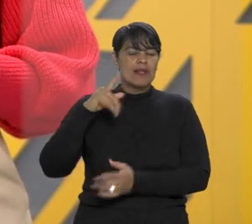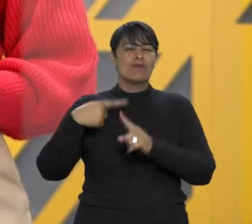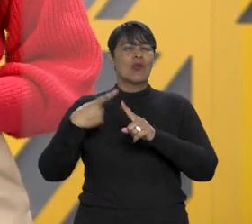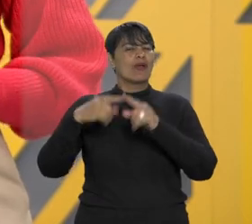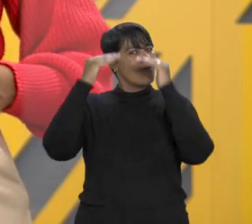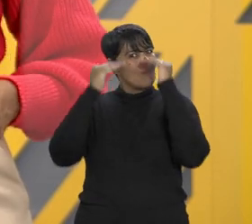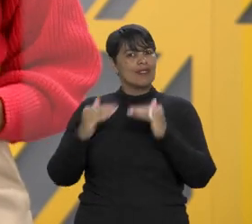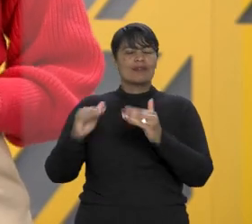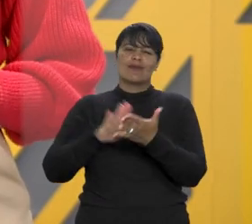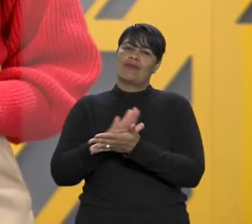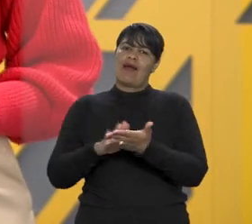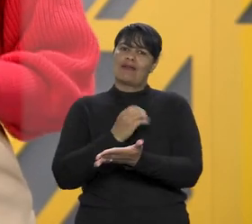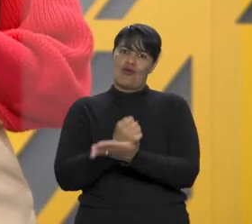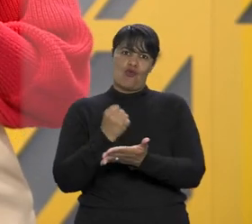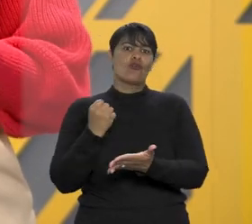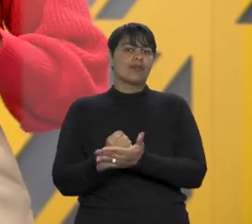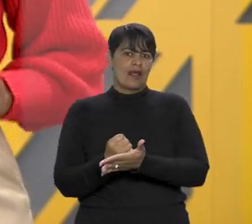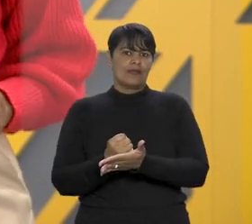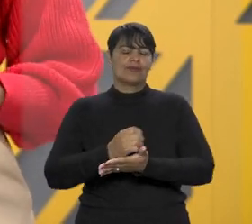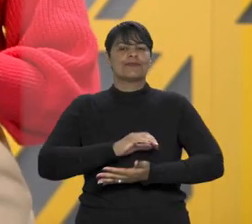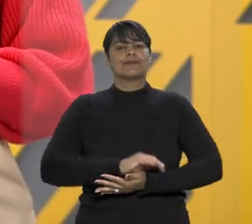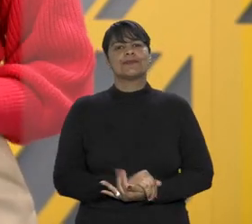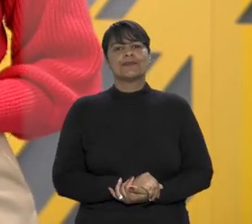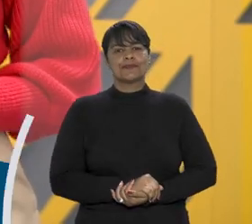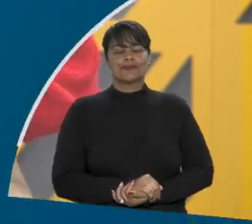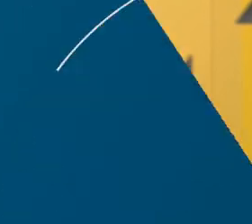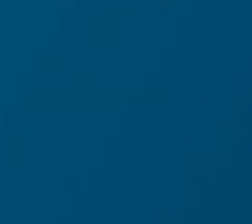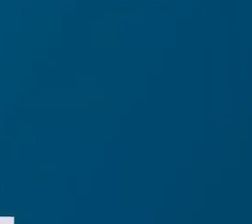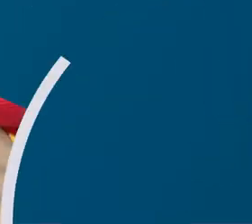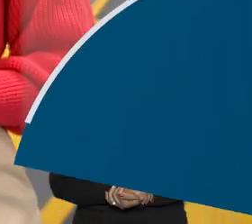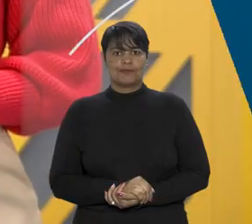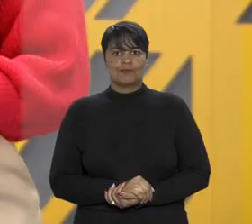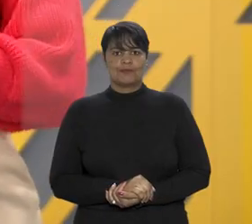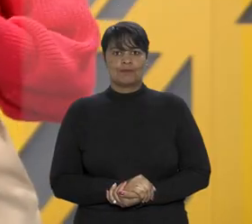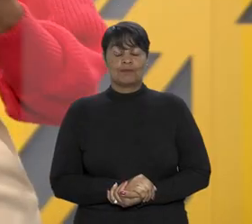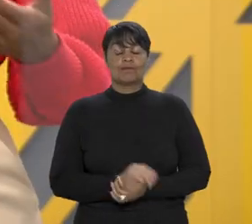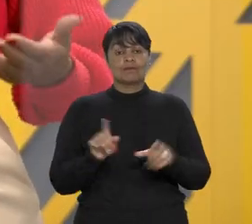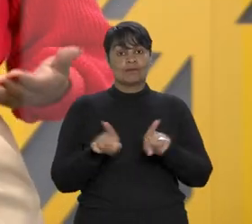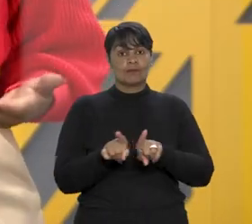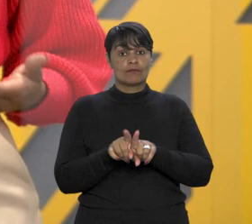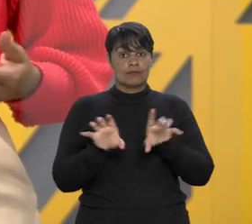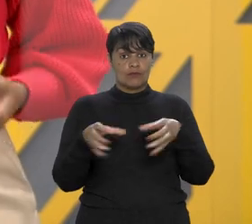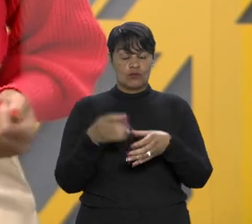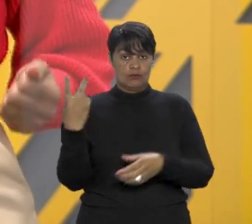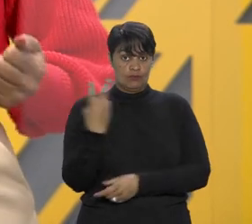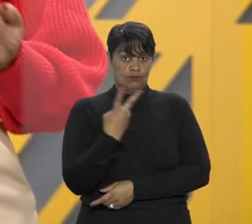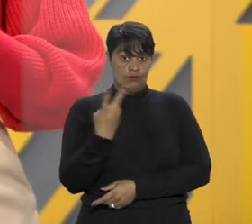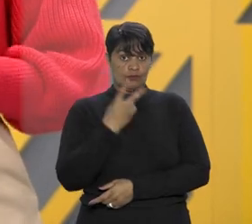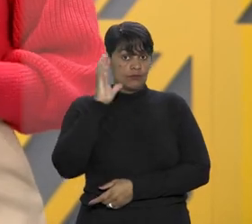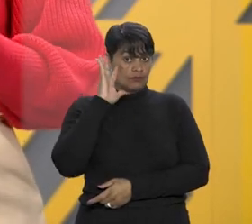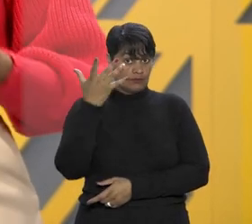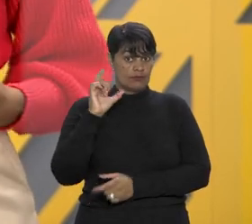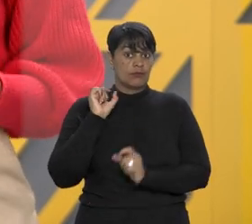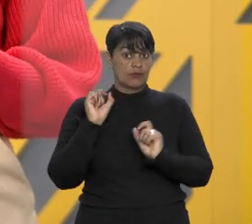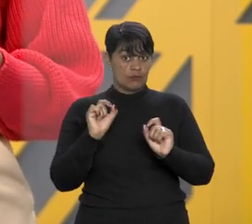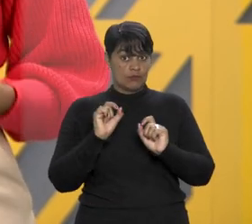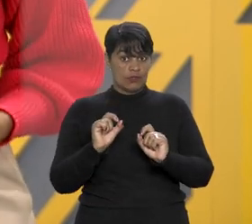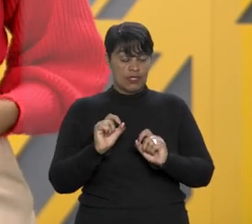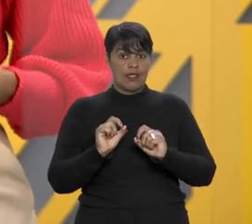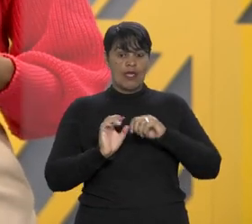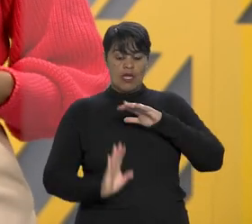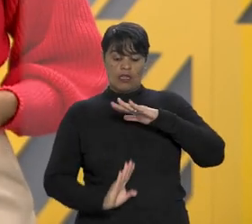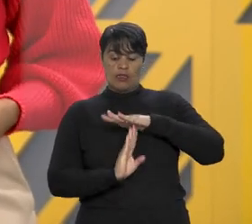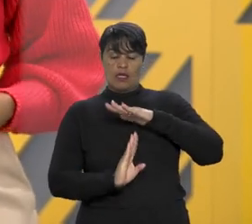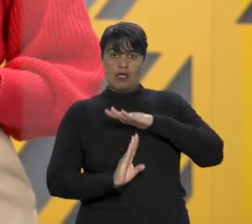de contrato internacional de subfranqueamento. Já a segunda turma decidiu que não se sujeitam ao